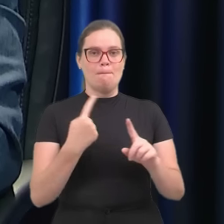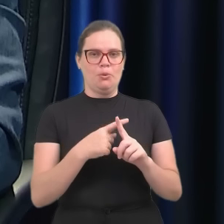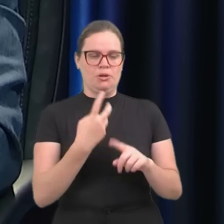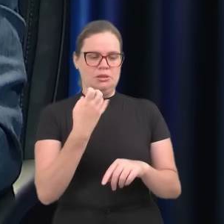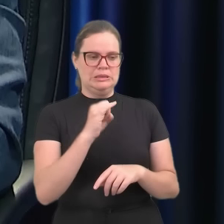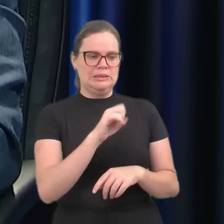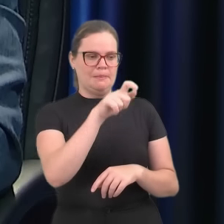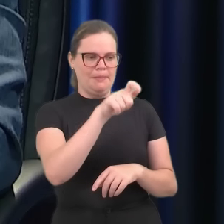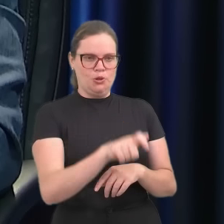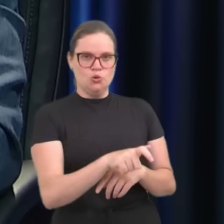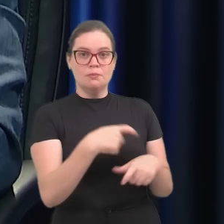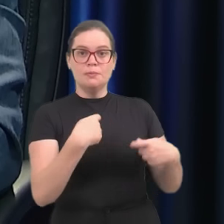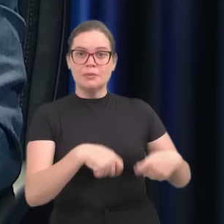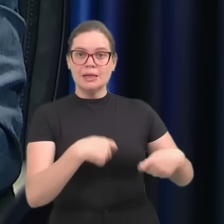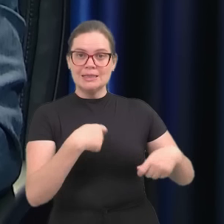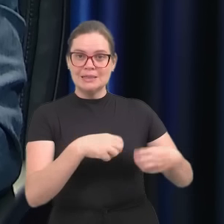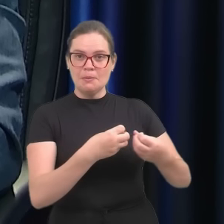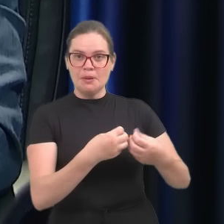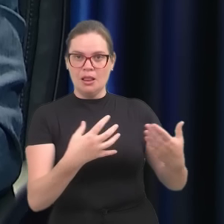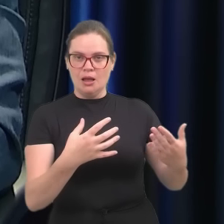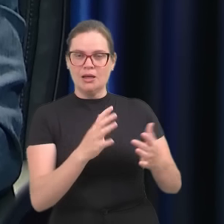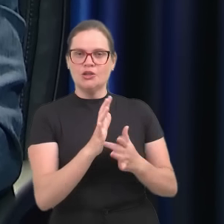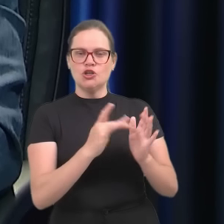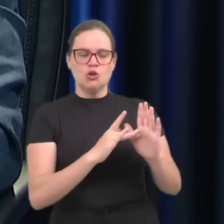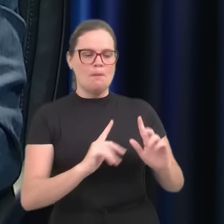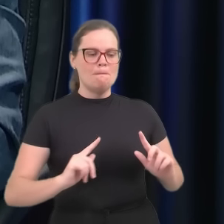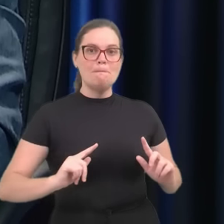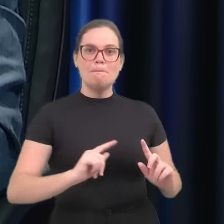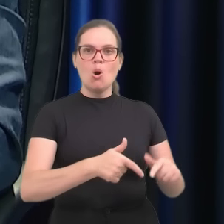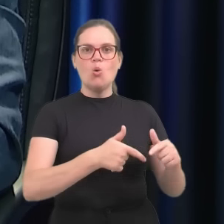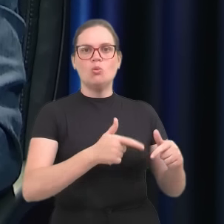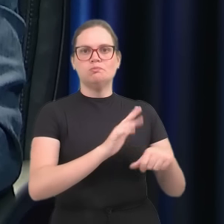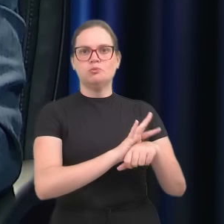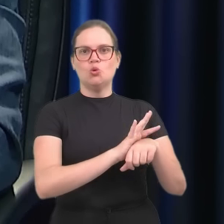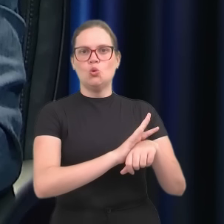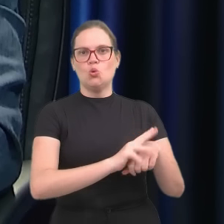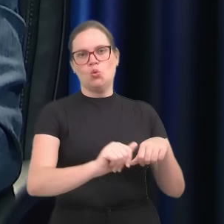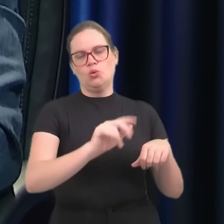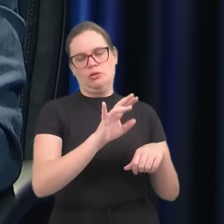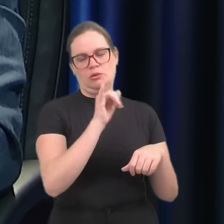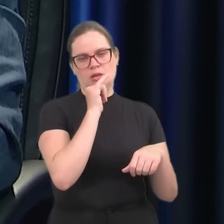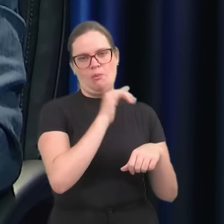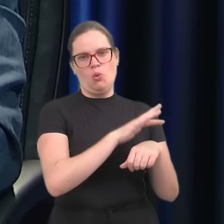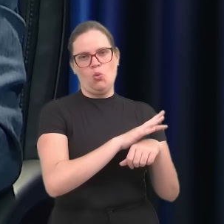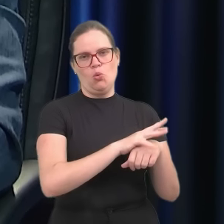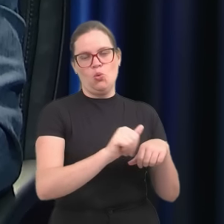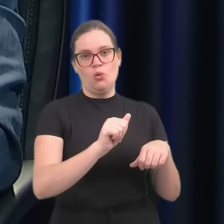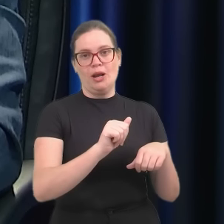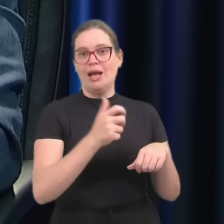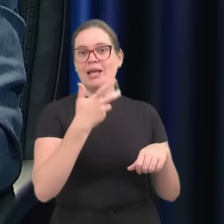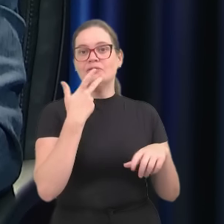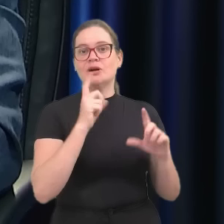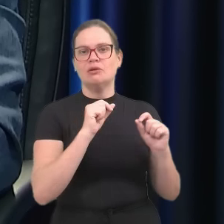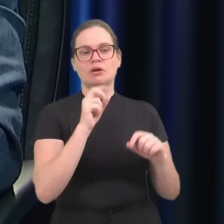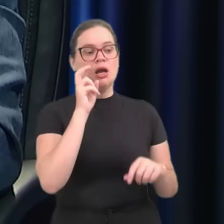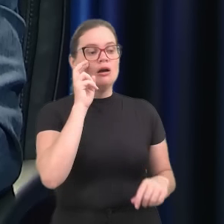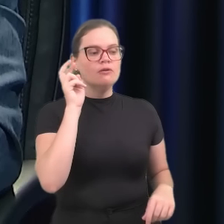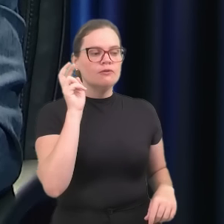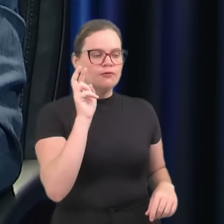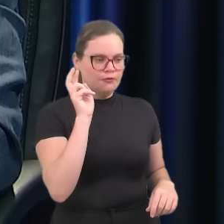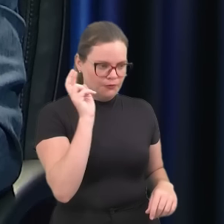quando ele fazia um milagre, né? Ele disse, vê, a tua fé te